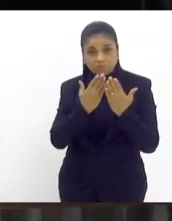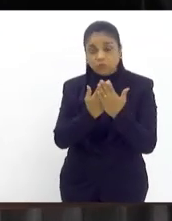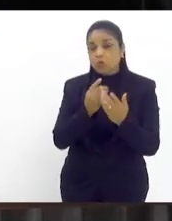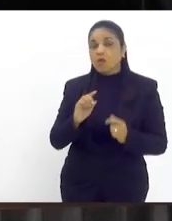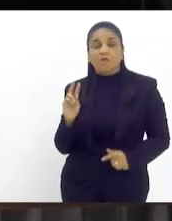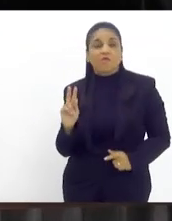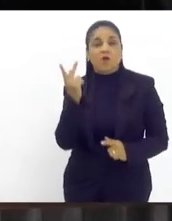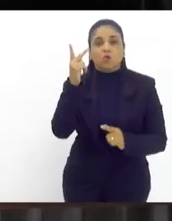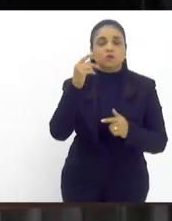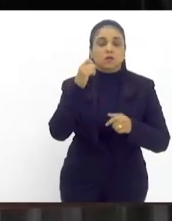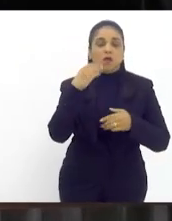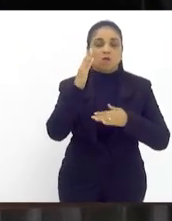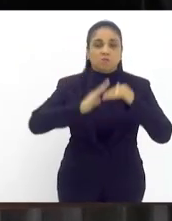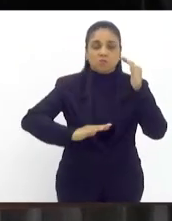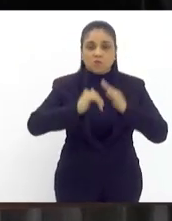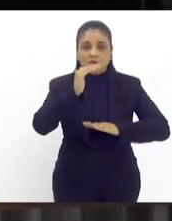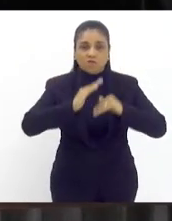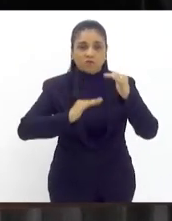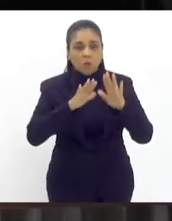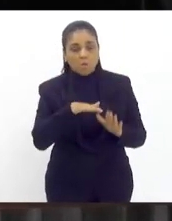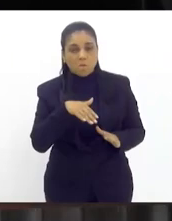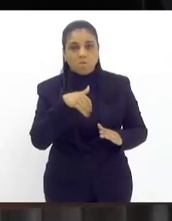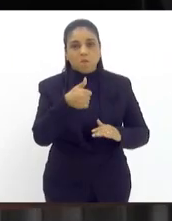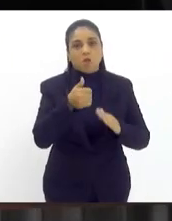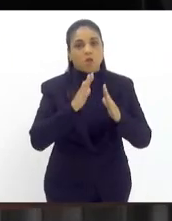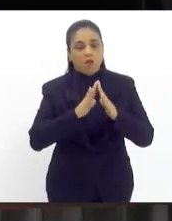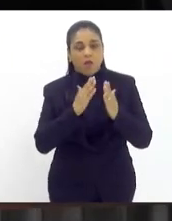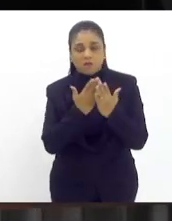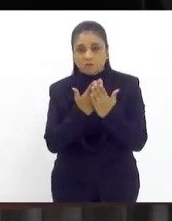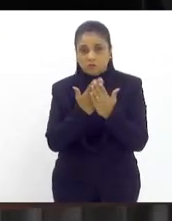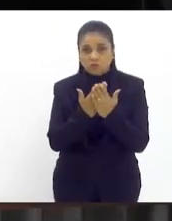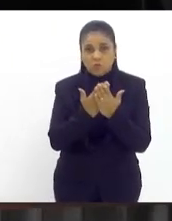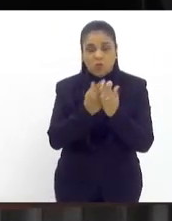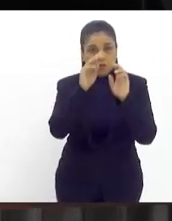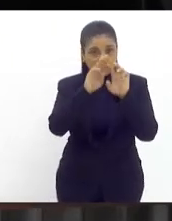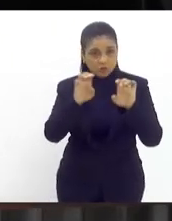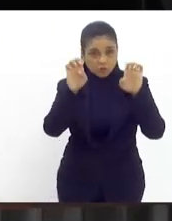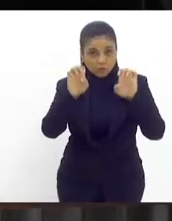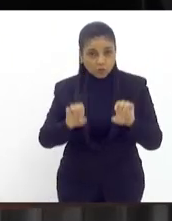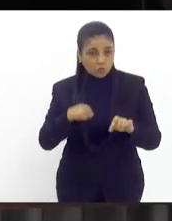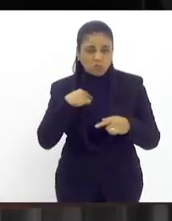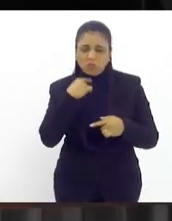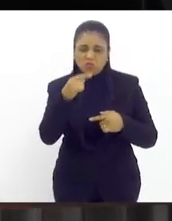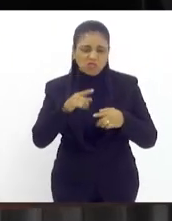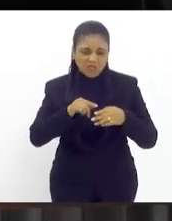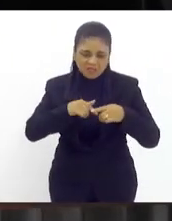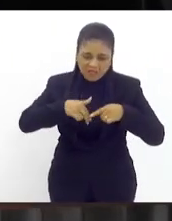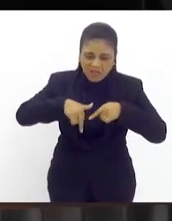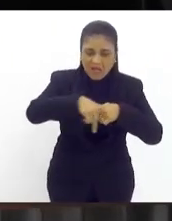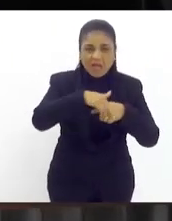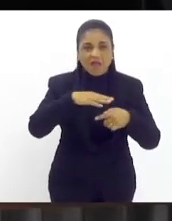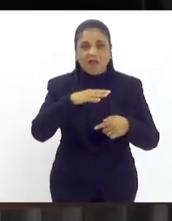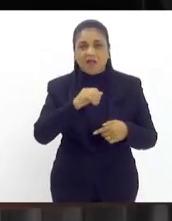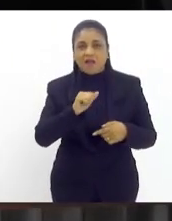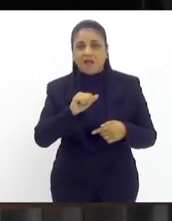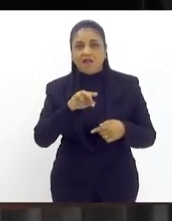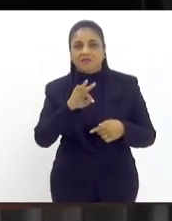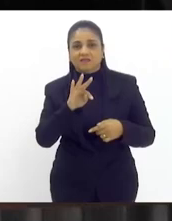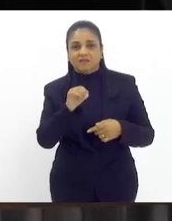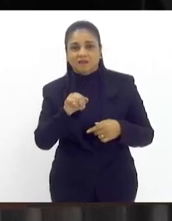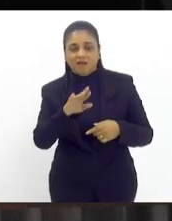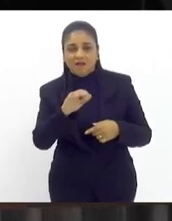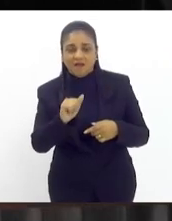que valorizar os profissionais e temos que melhorar também as condições das escolas porque não adianta falar de catraca de falar de muitas coisas que estão